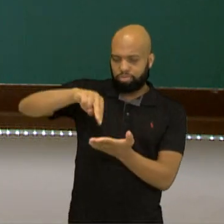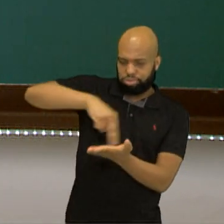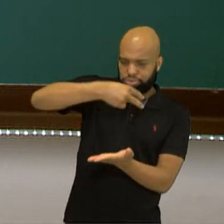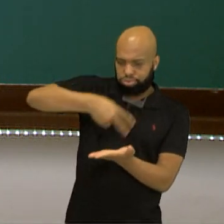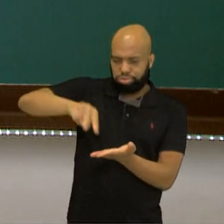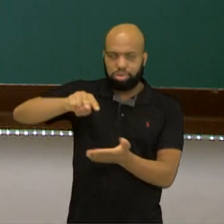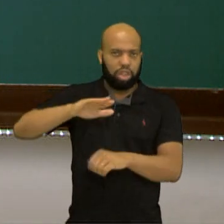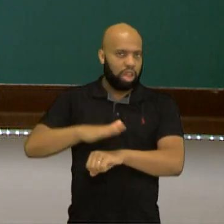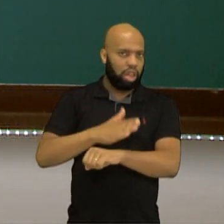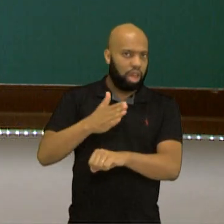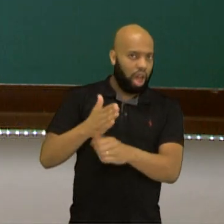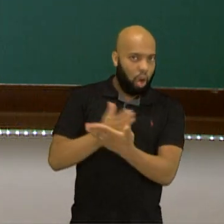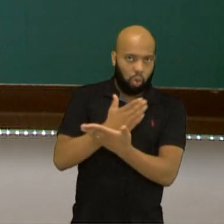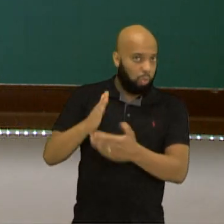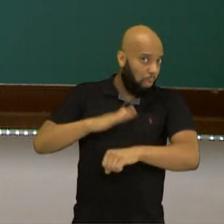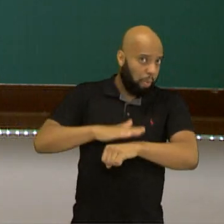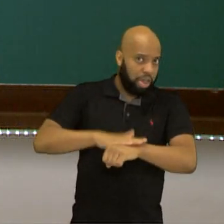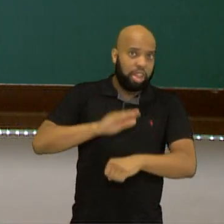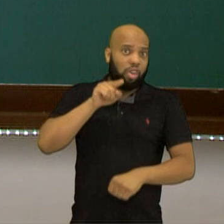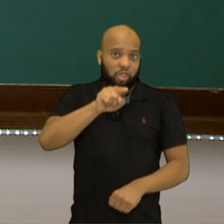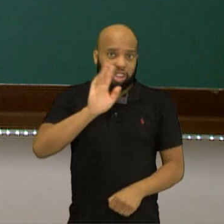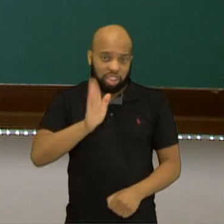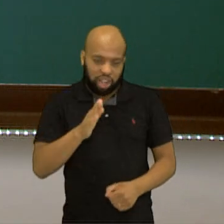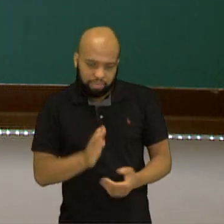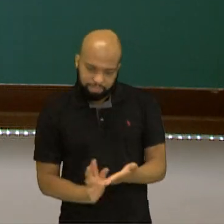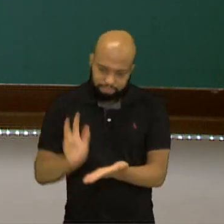subiu em cima de um skate para ver qual que é a sensação?